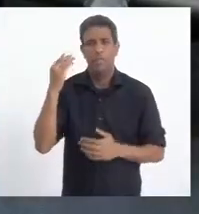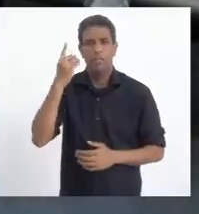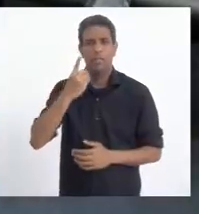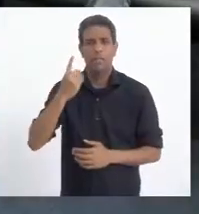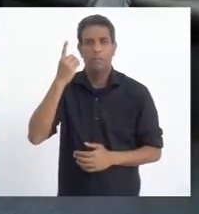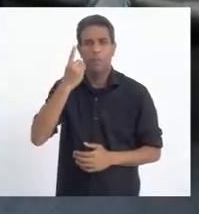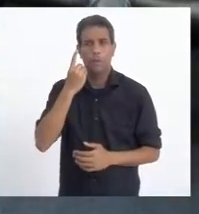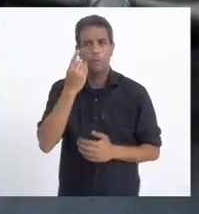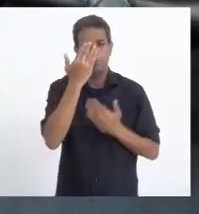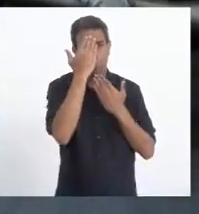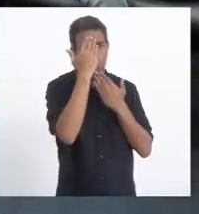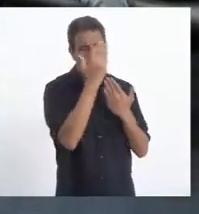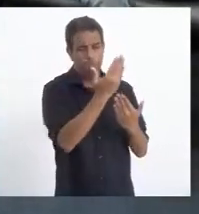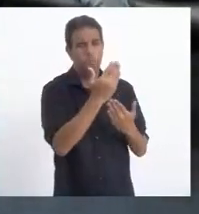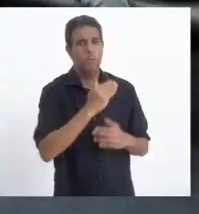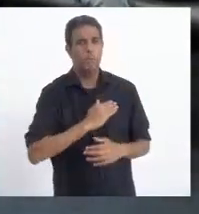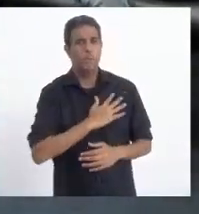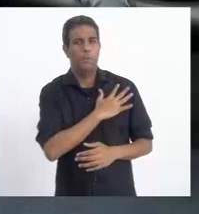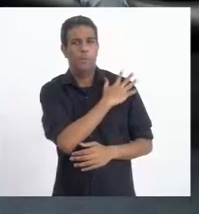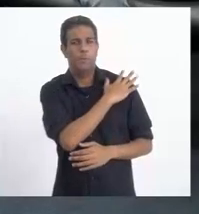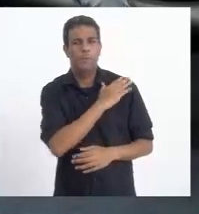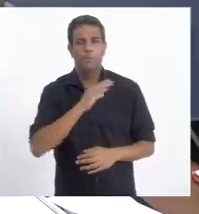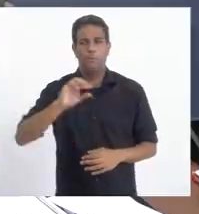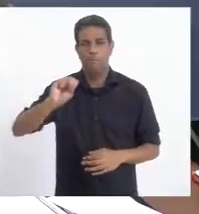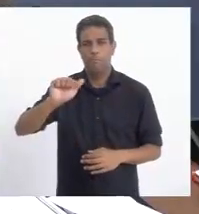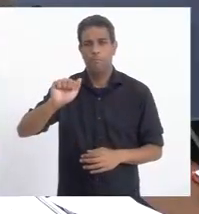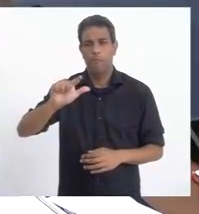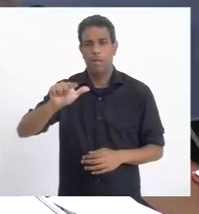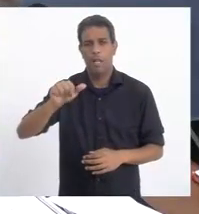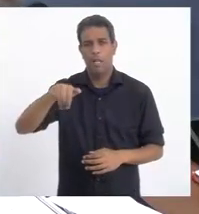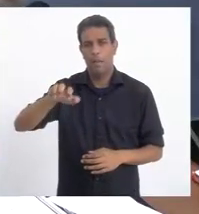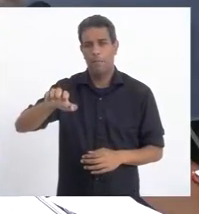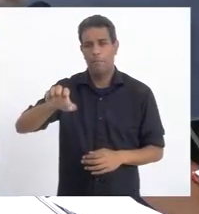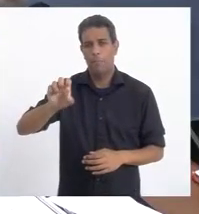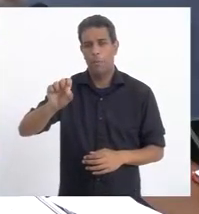Martha Rocha Deputado Coronel Salema quer dar uma palavra